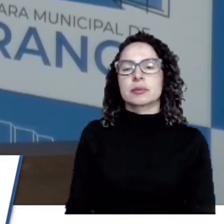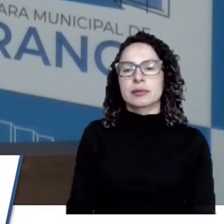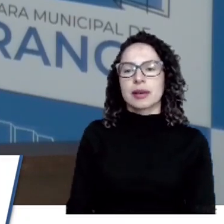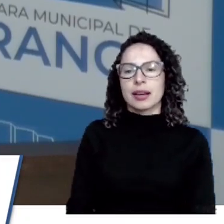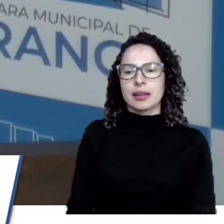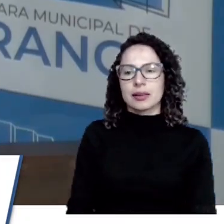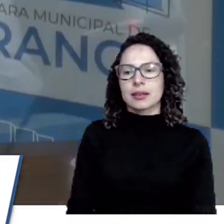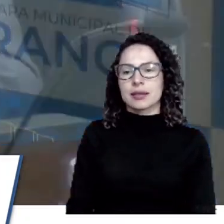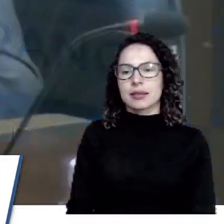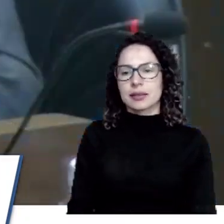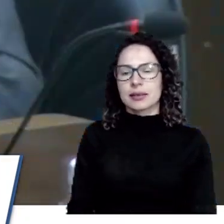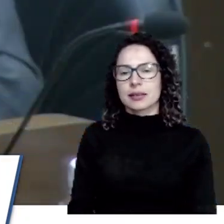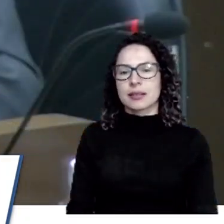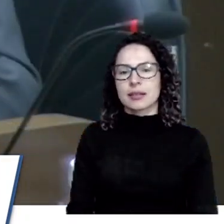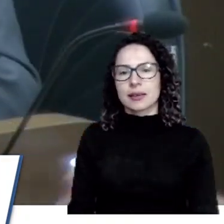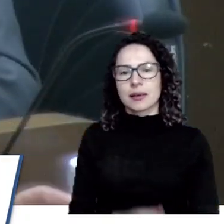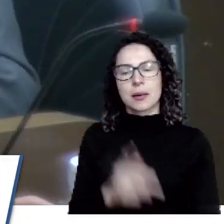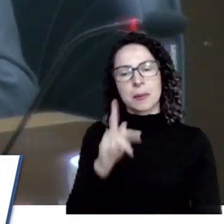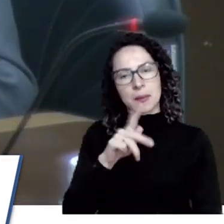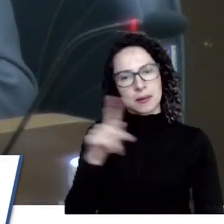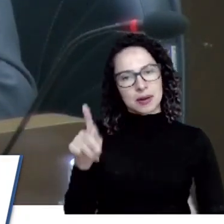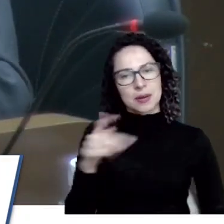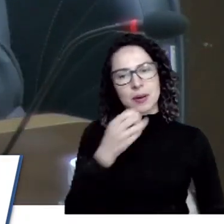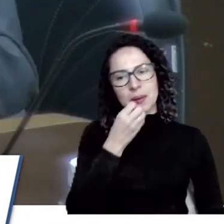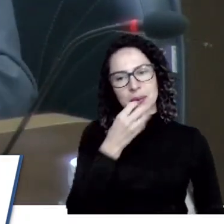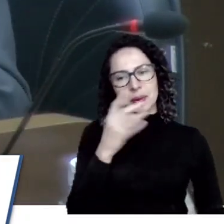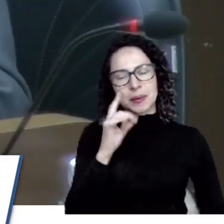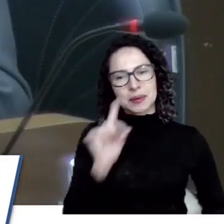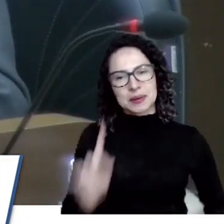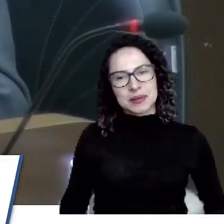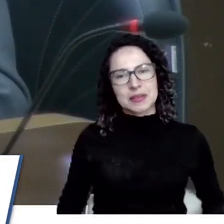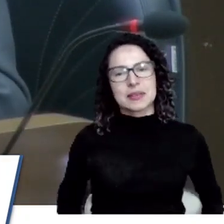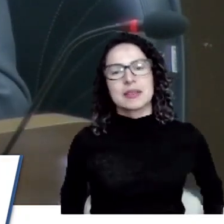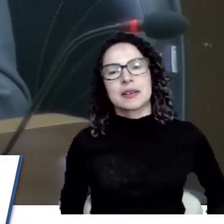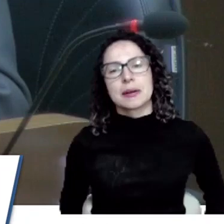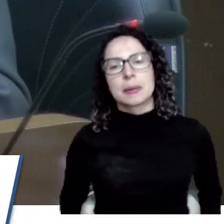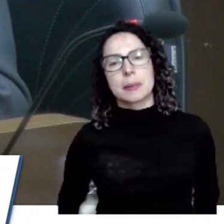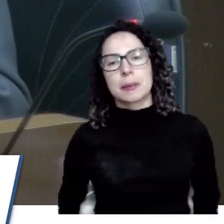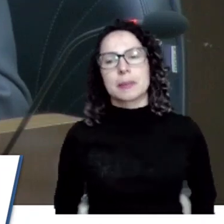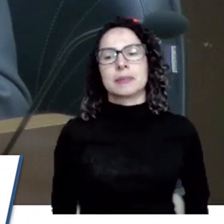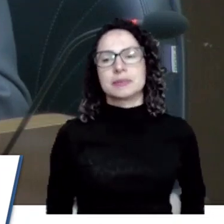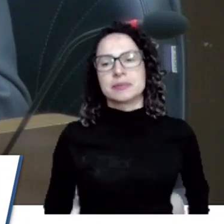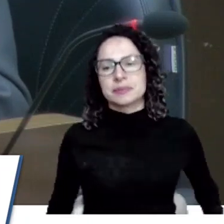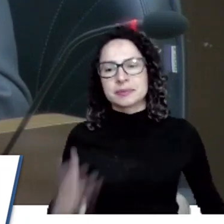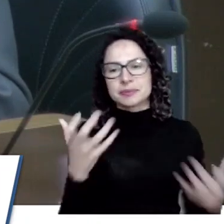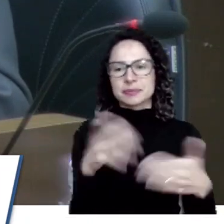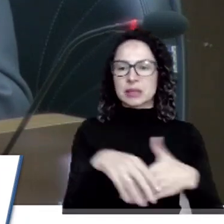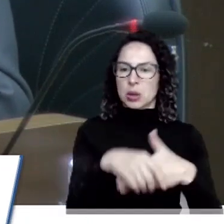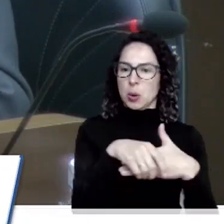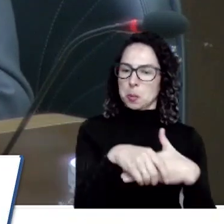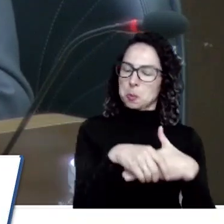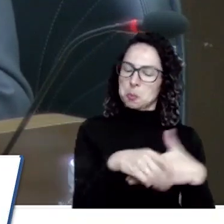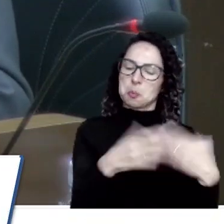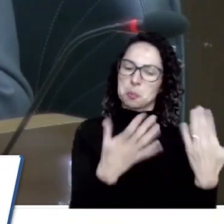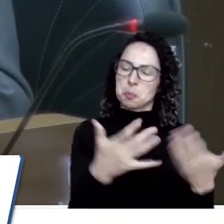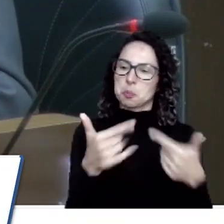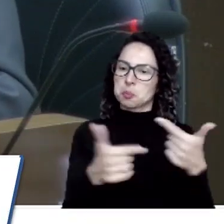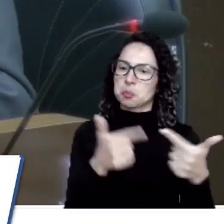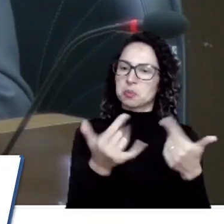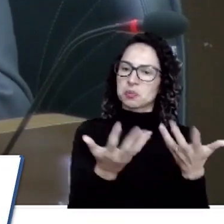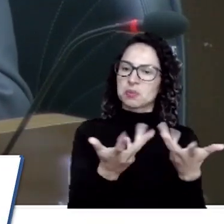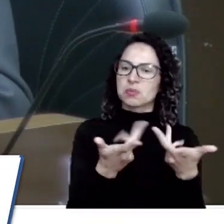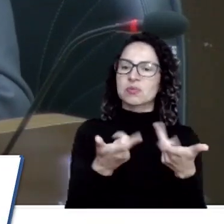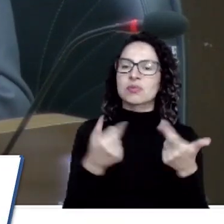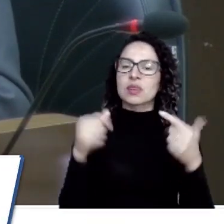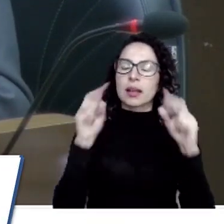Professor Fabrício, bom dia. Bom dia. Quero cumprimentá-lo pelo trabalho e esse tema